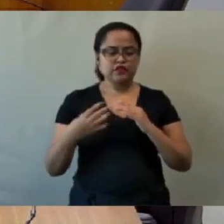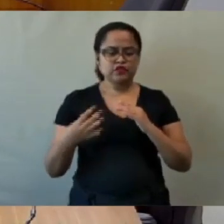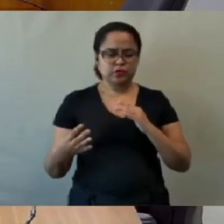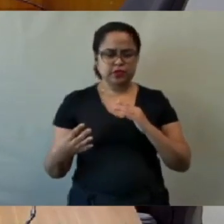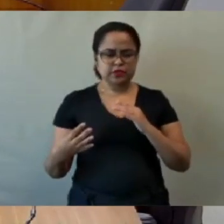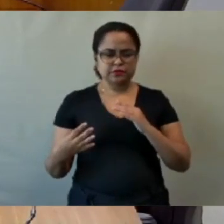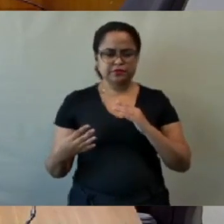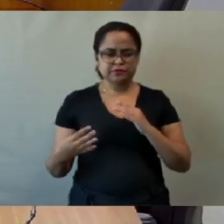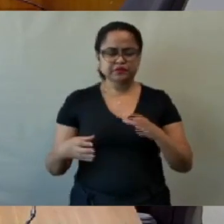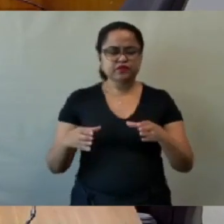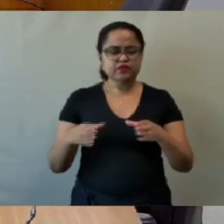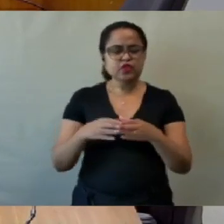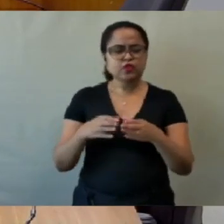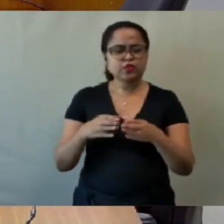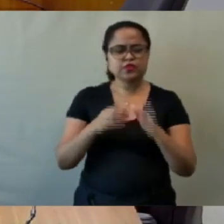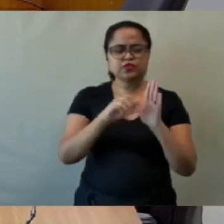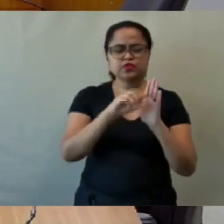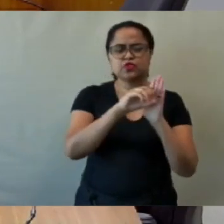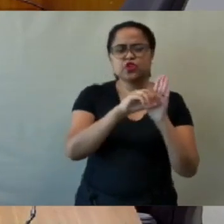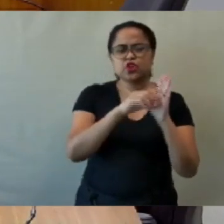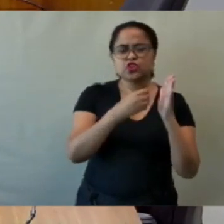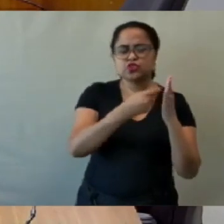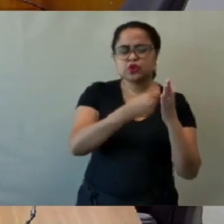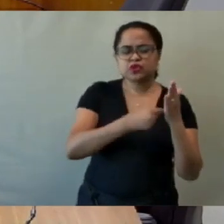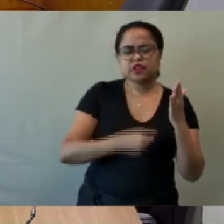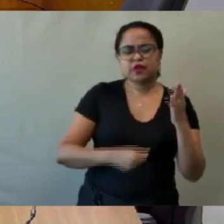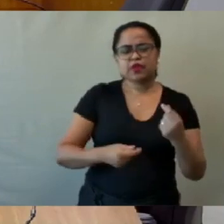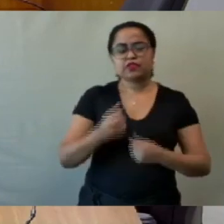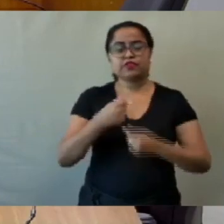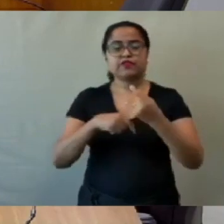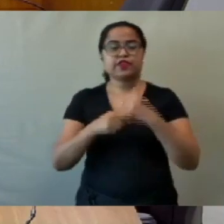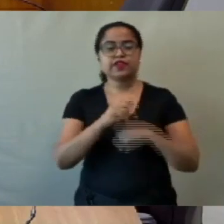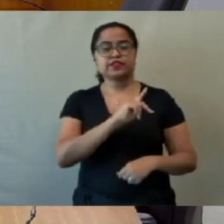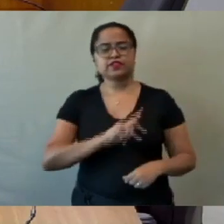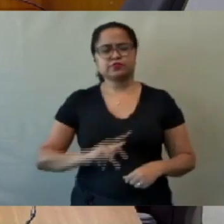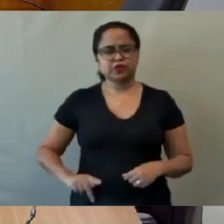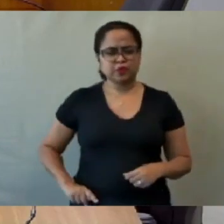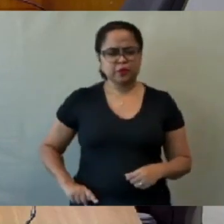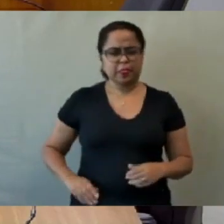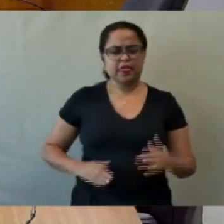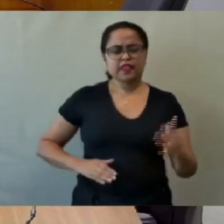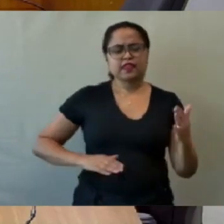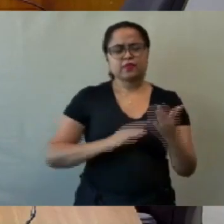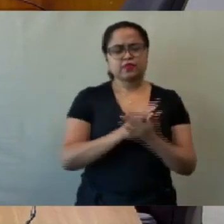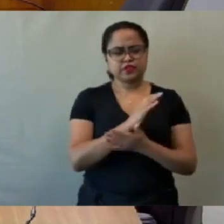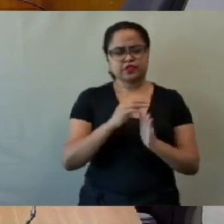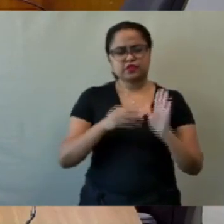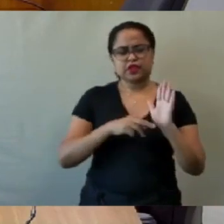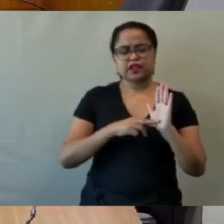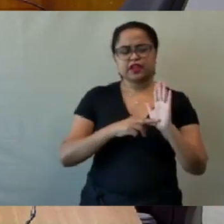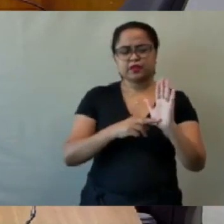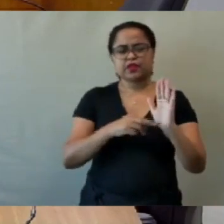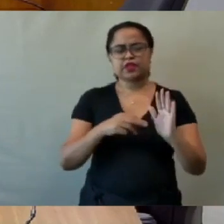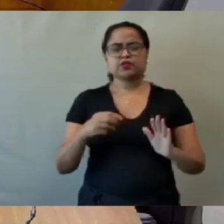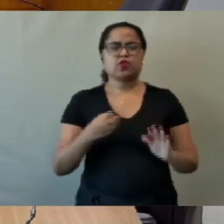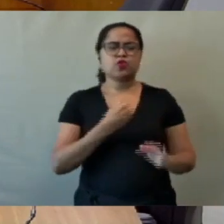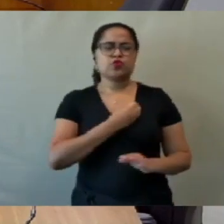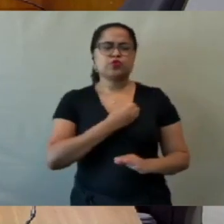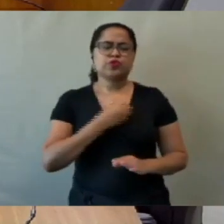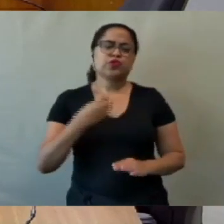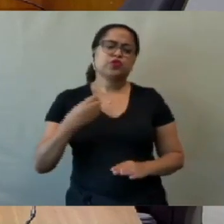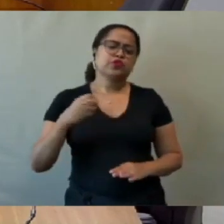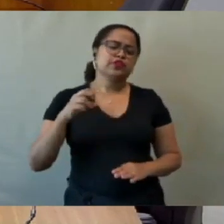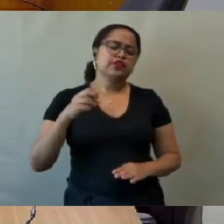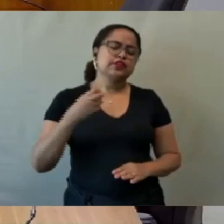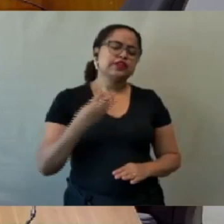1562/24. A Comissão de Orçamento e Finanças Públicas, em decorrência da aprovação do requerimento de comissão número